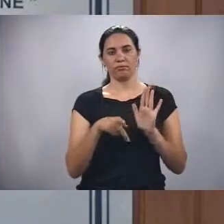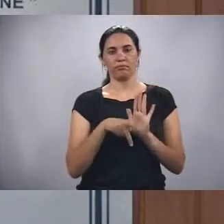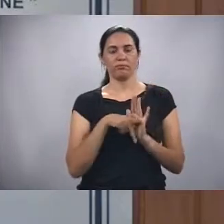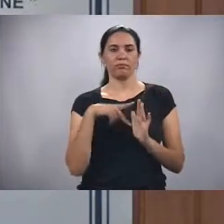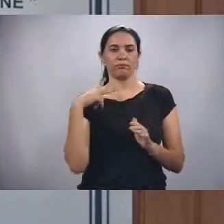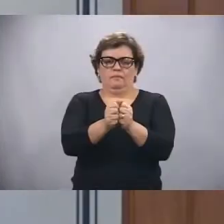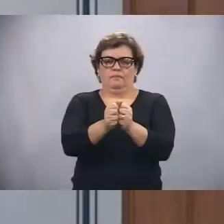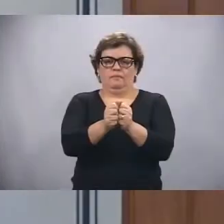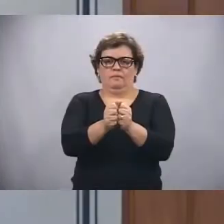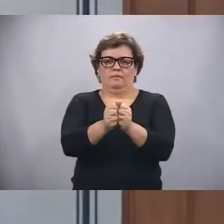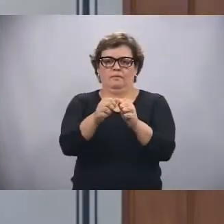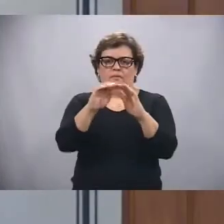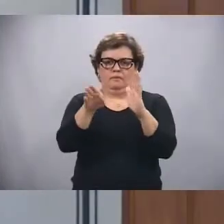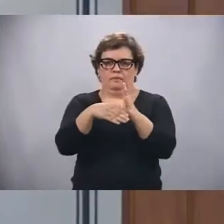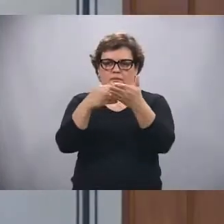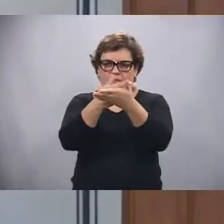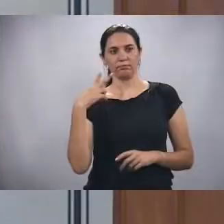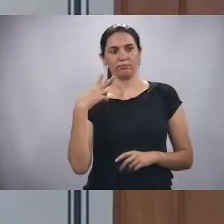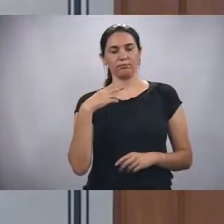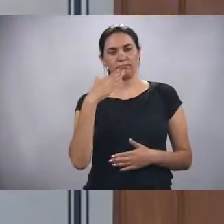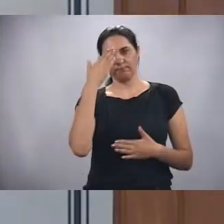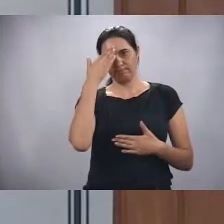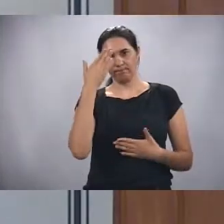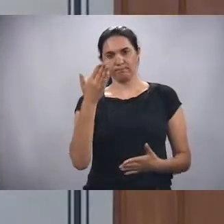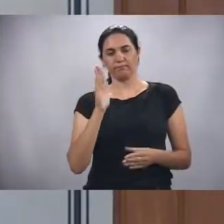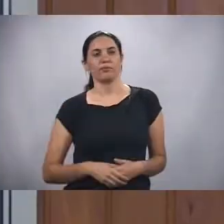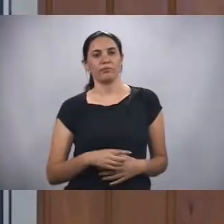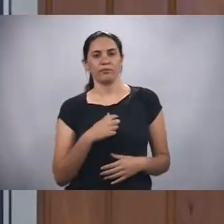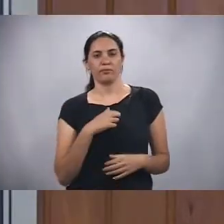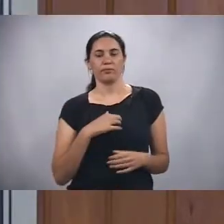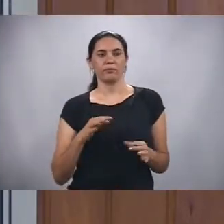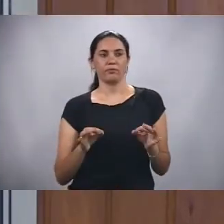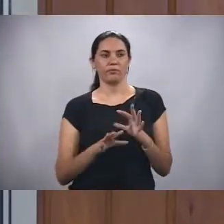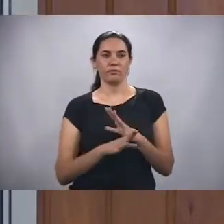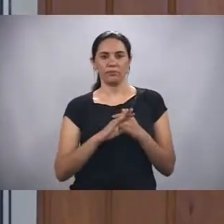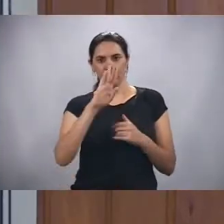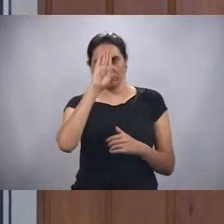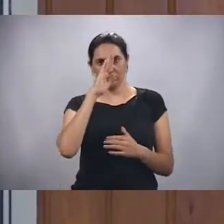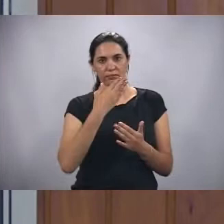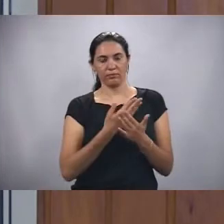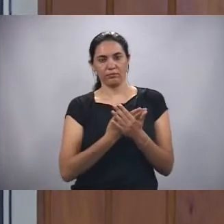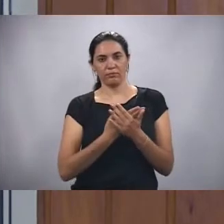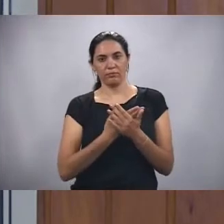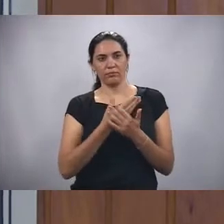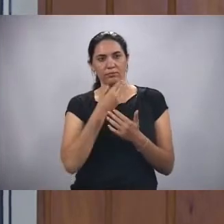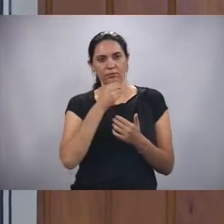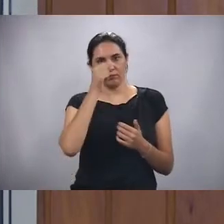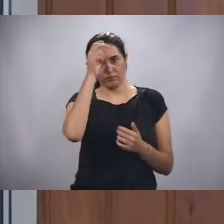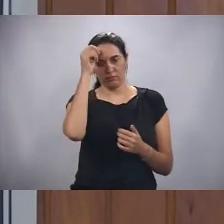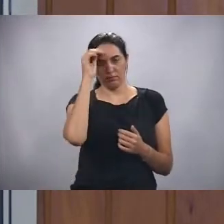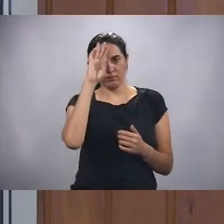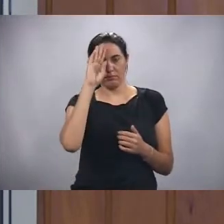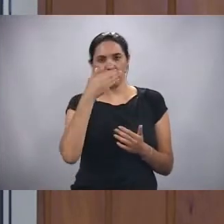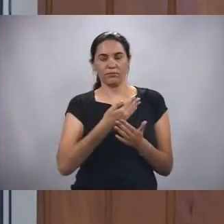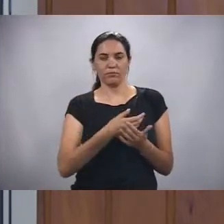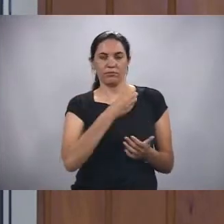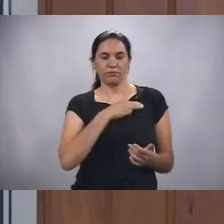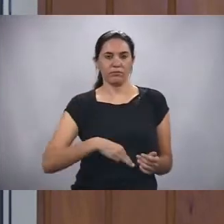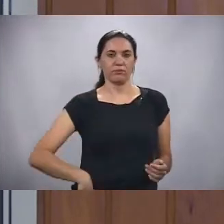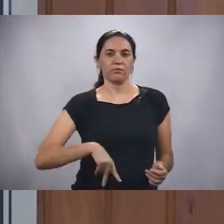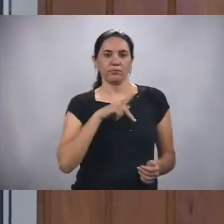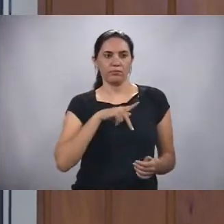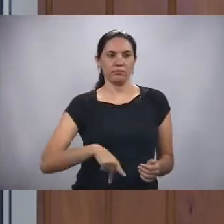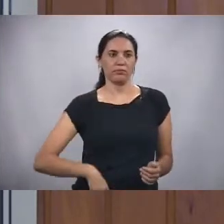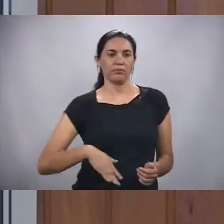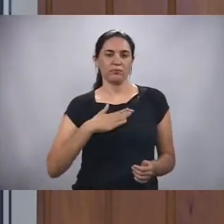Doutor Luiz Eduardo Nardi estou a favor da CPI vou votar favorável confio no executivo confio no andamento no sério público